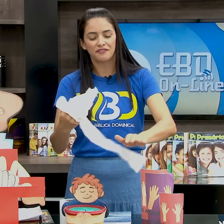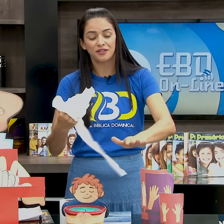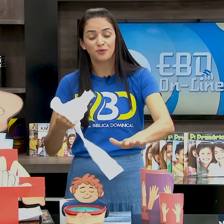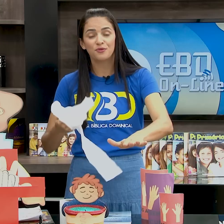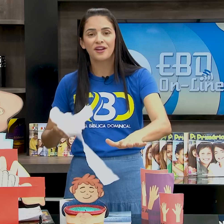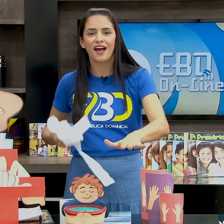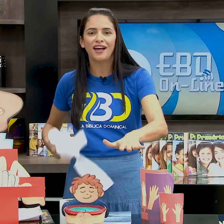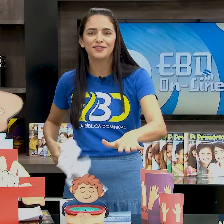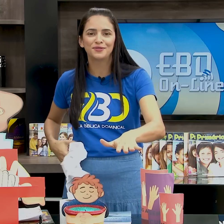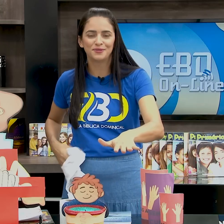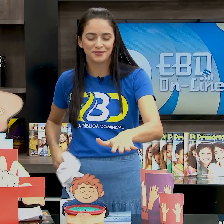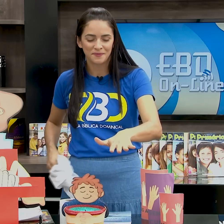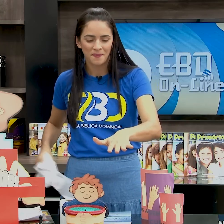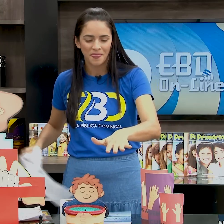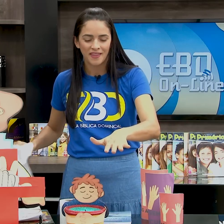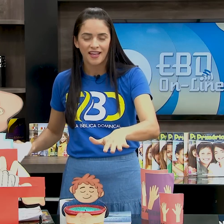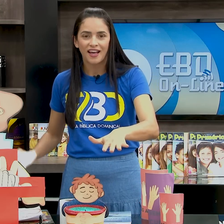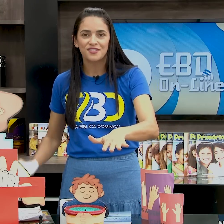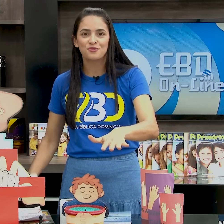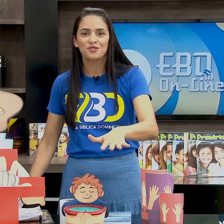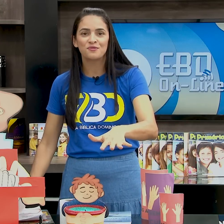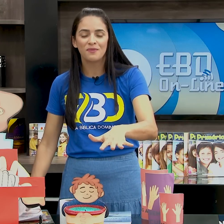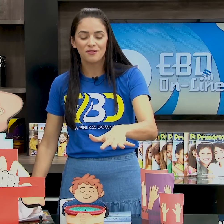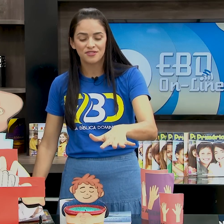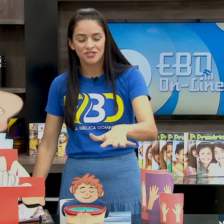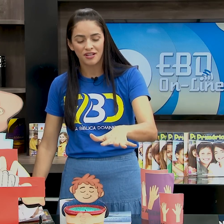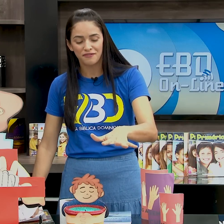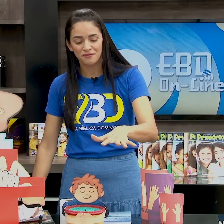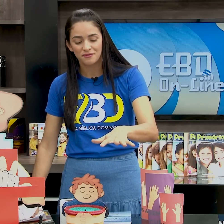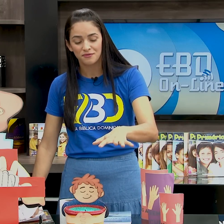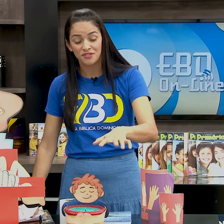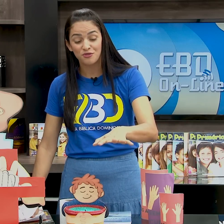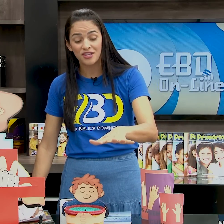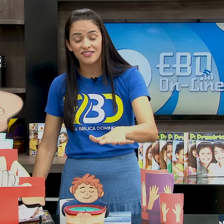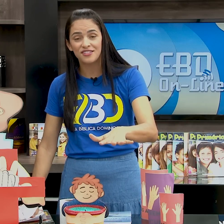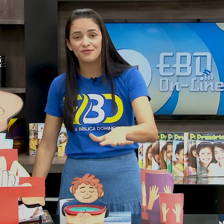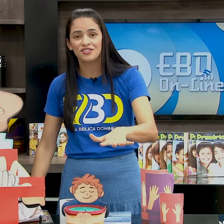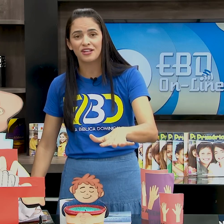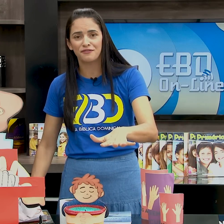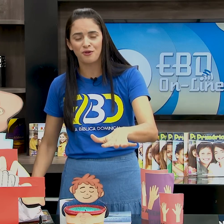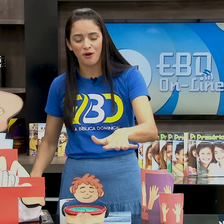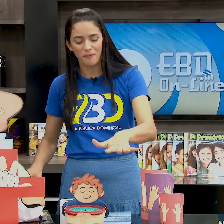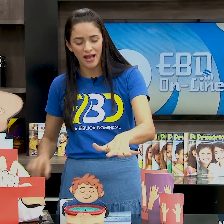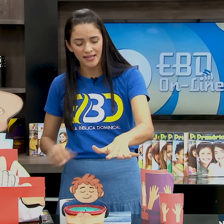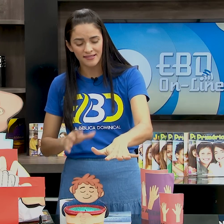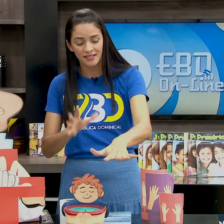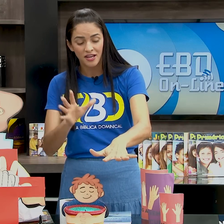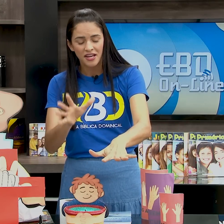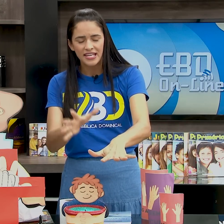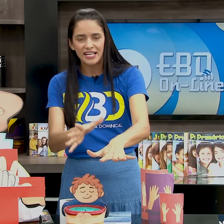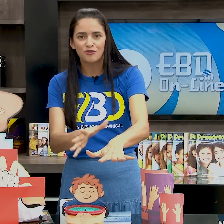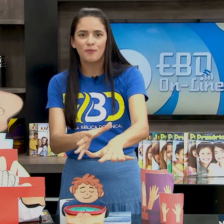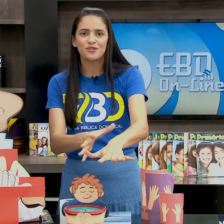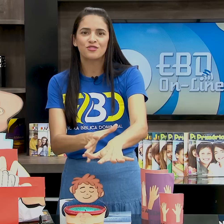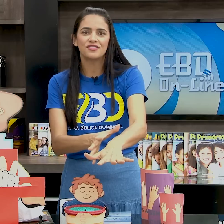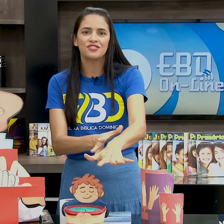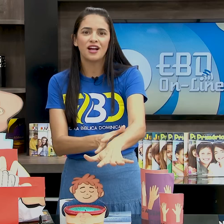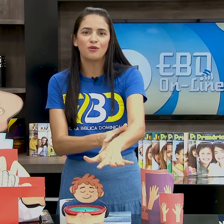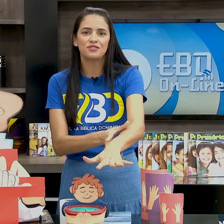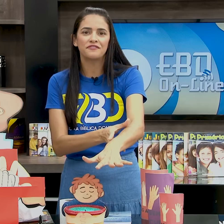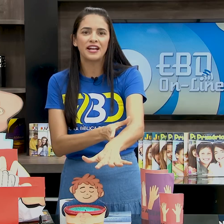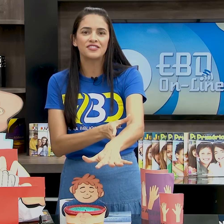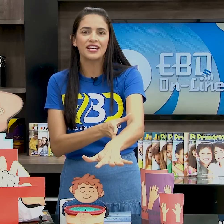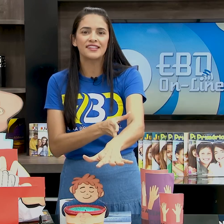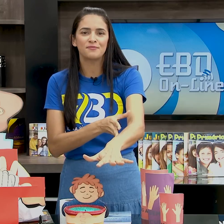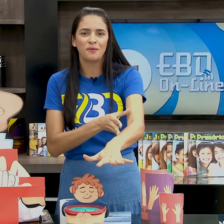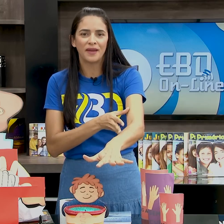que estava curado as suas mãos estavam seus dedinhos estavam normais e ele começou a